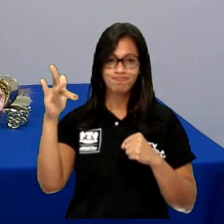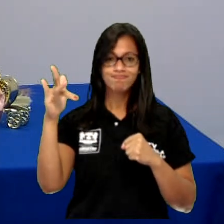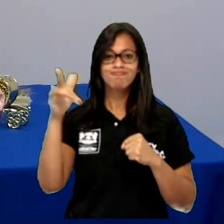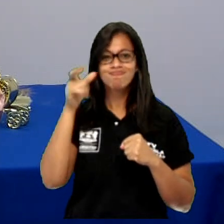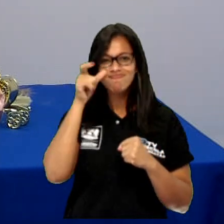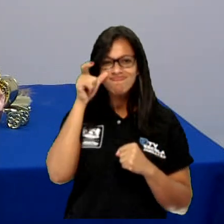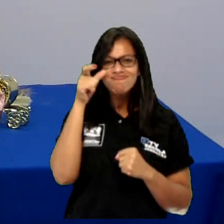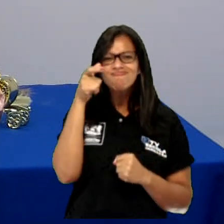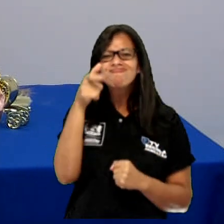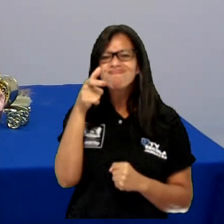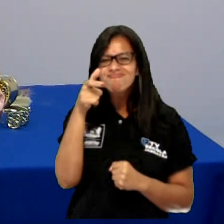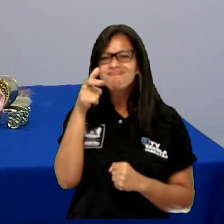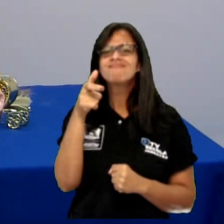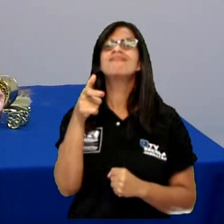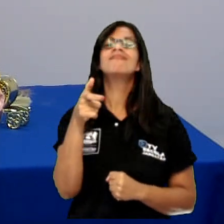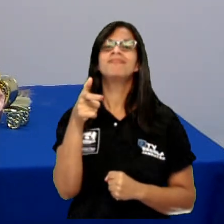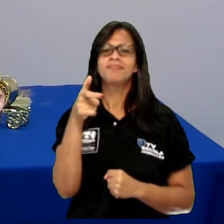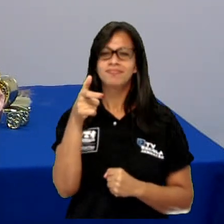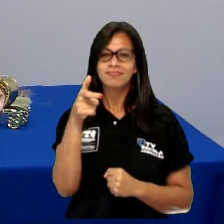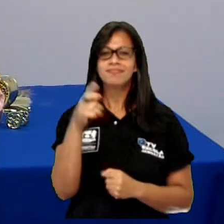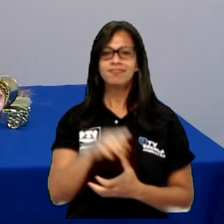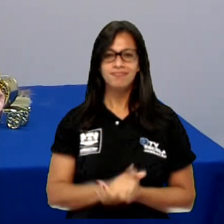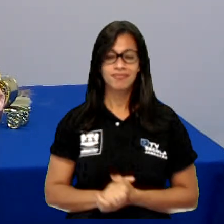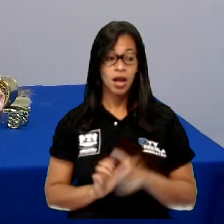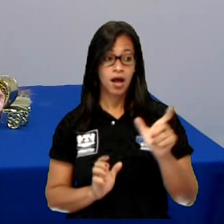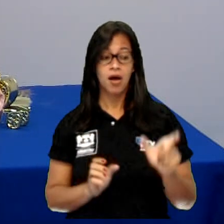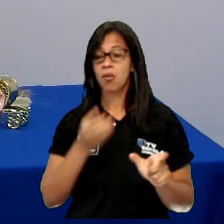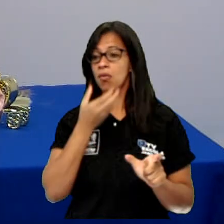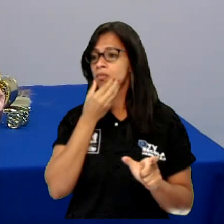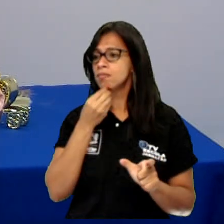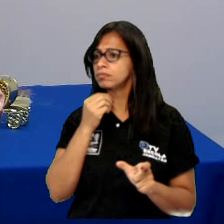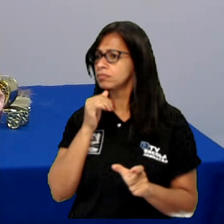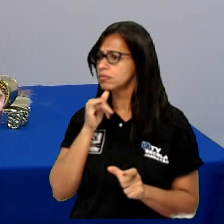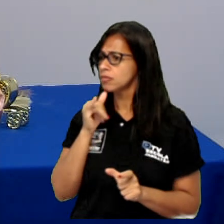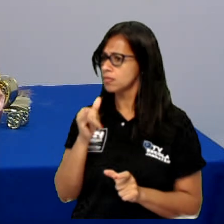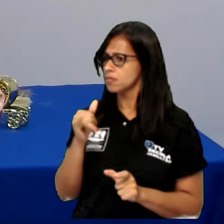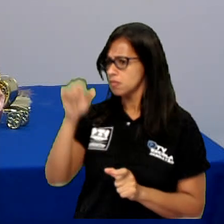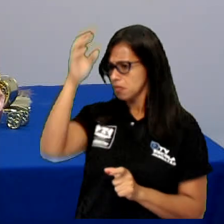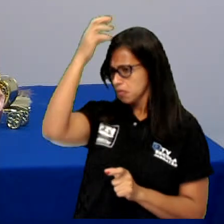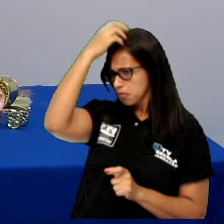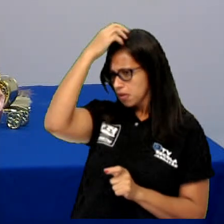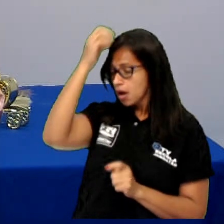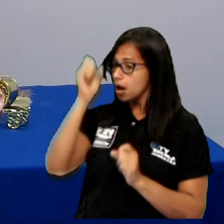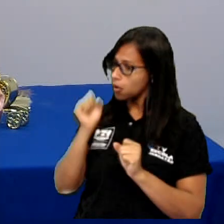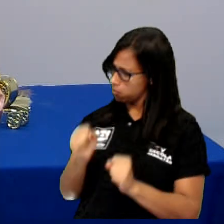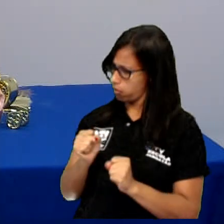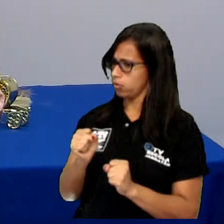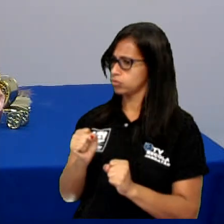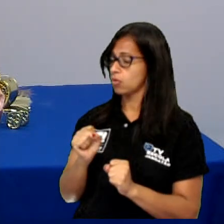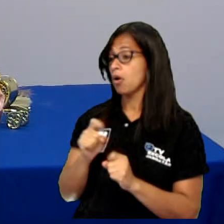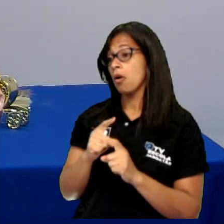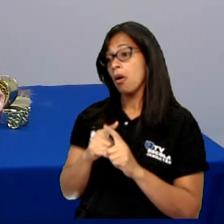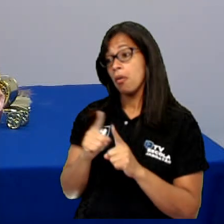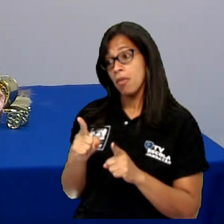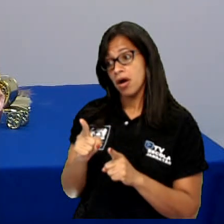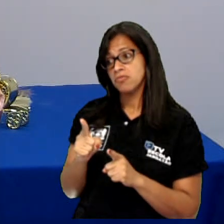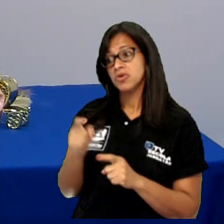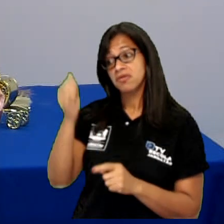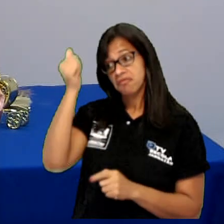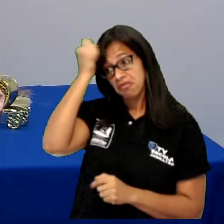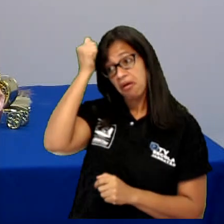Ó, Deus Baco olhou e falou: eu posso até lhe conceder esse desejo, mas eu quero te dizer uma coisa, você vai se arrepender